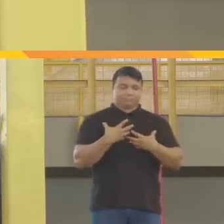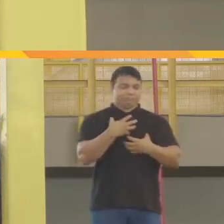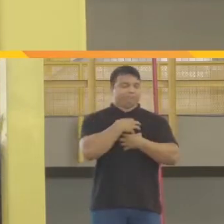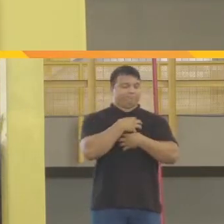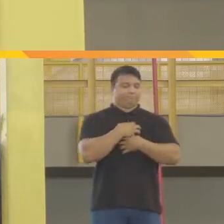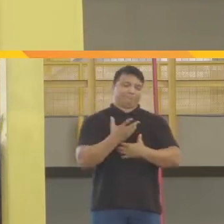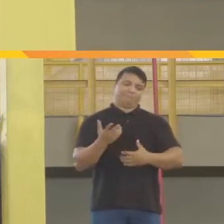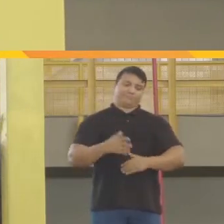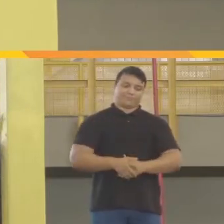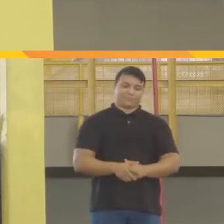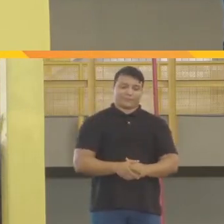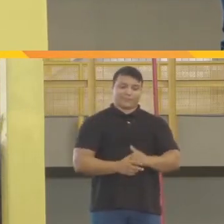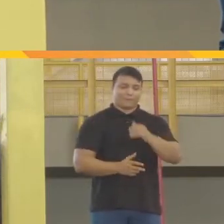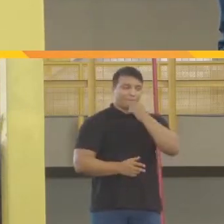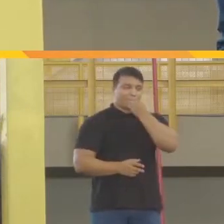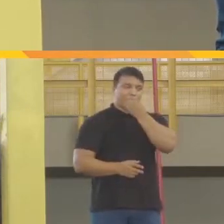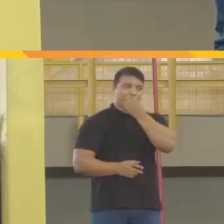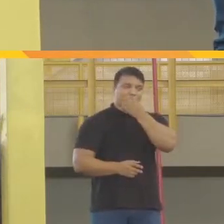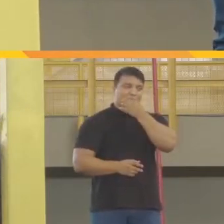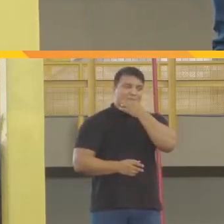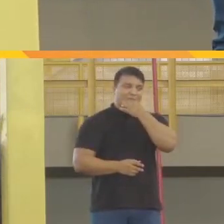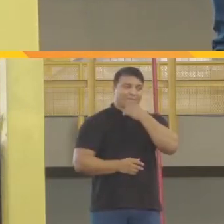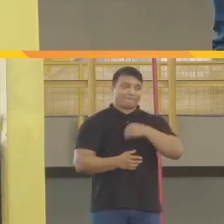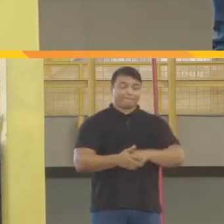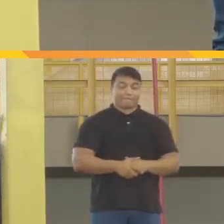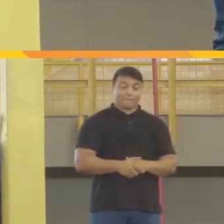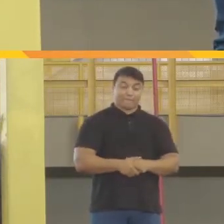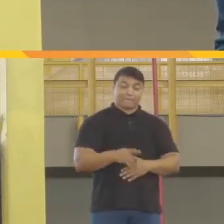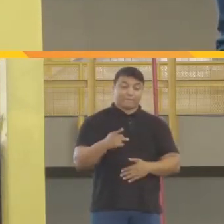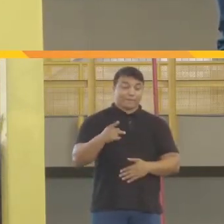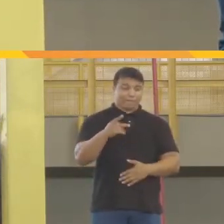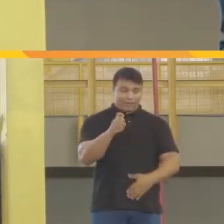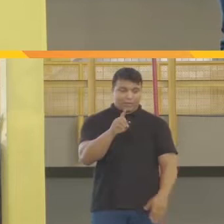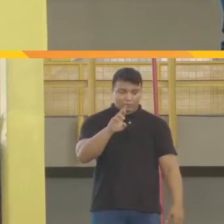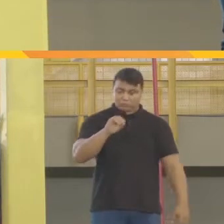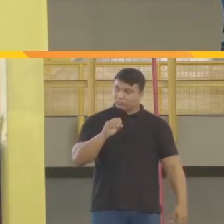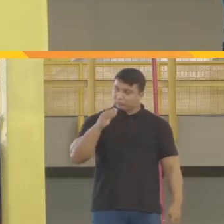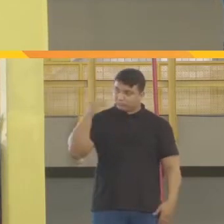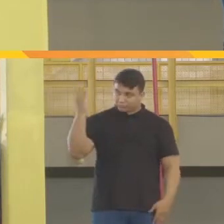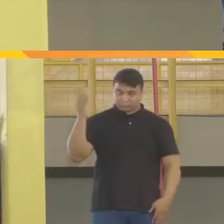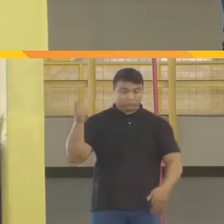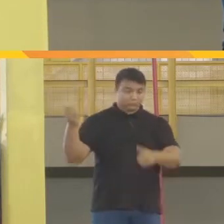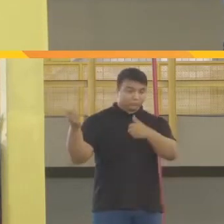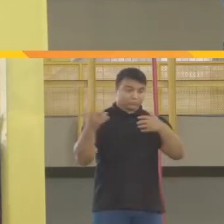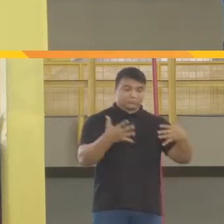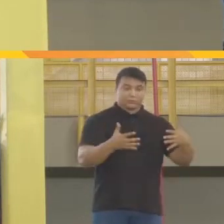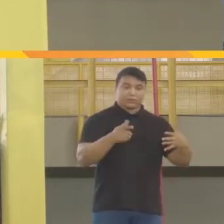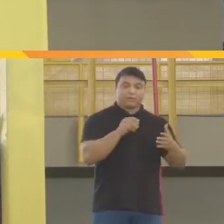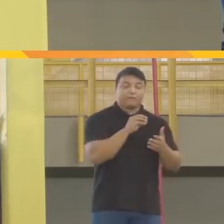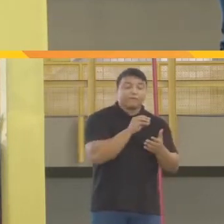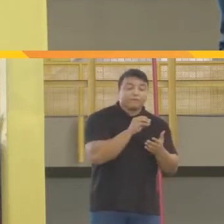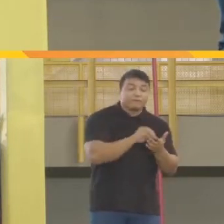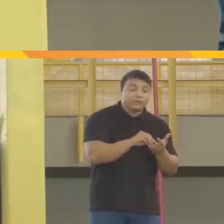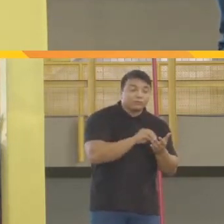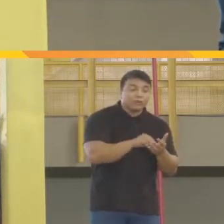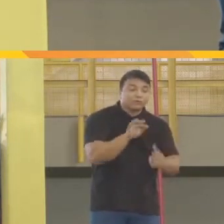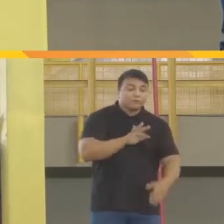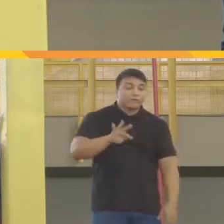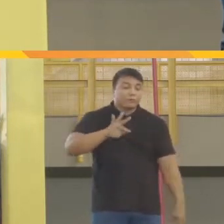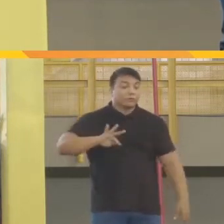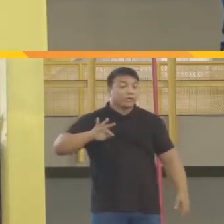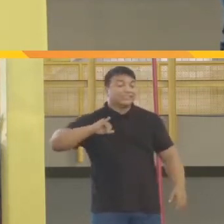impressionante. Vamos lá. E o Pedro colocou muito bem a criação das faculdades aí, e faltou uma faculdade